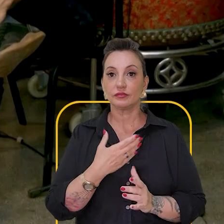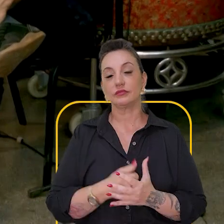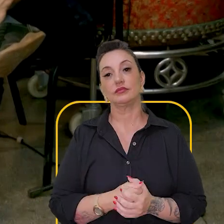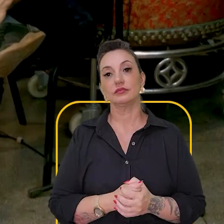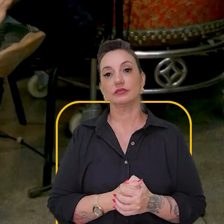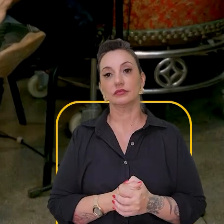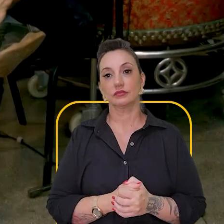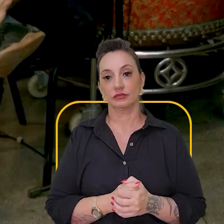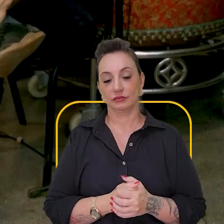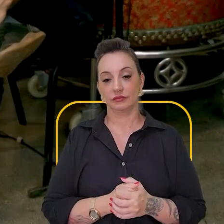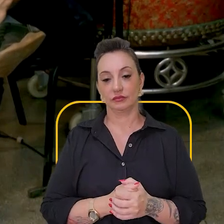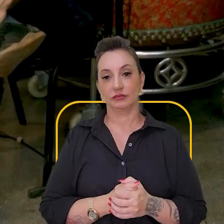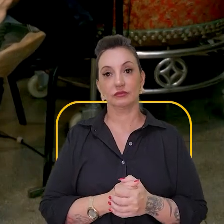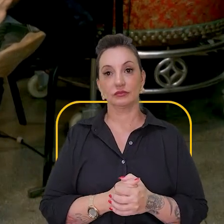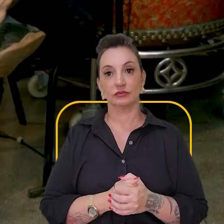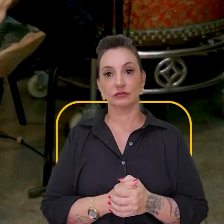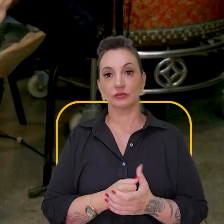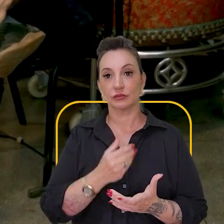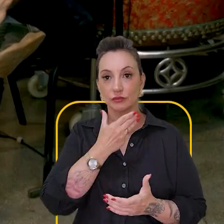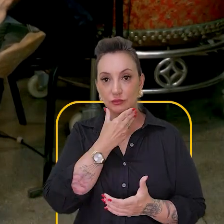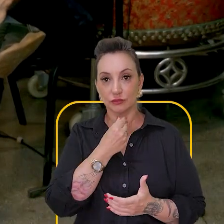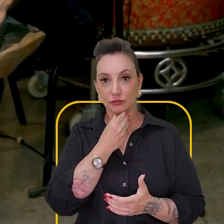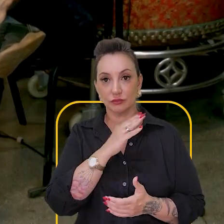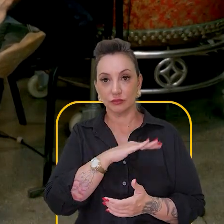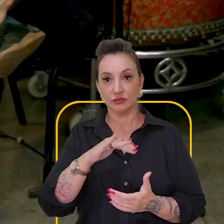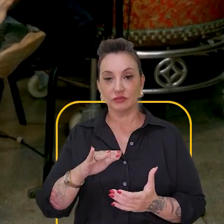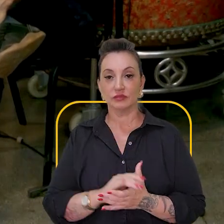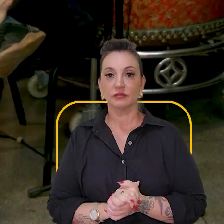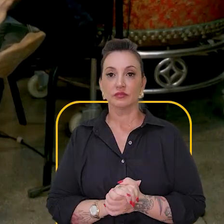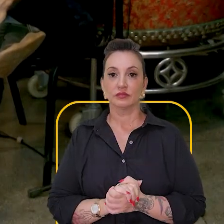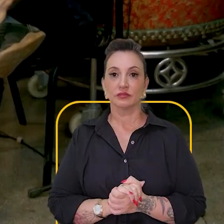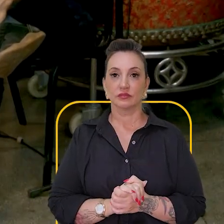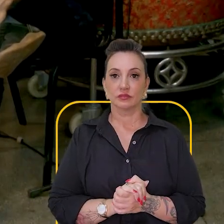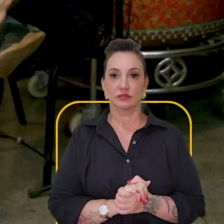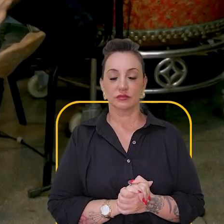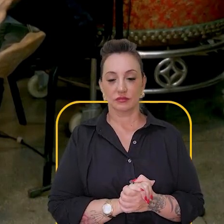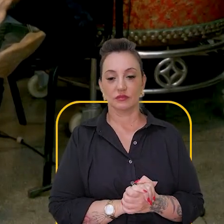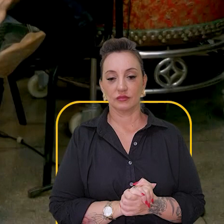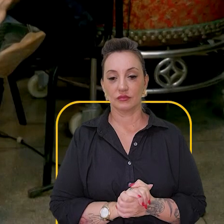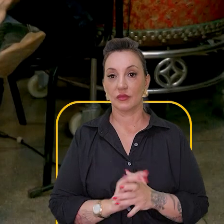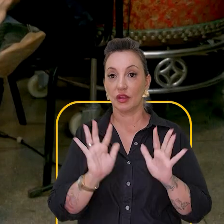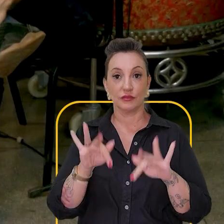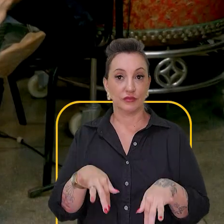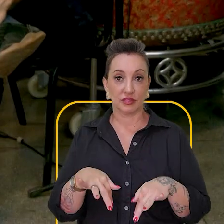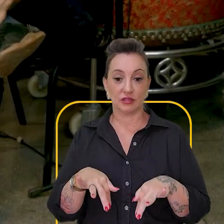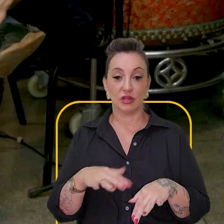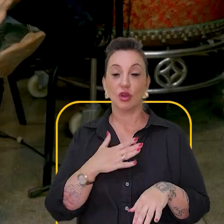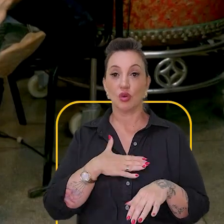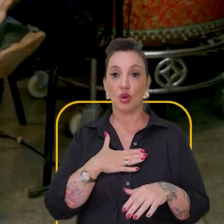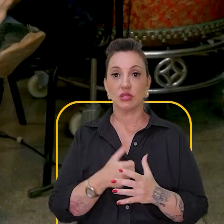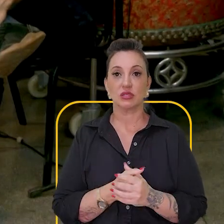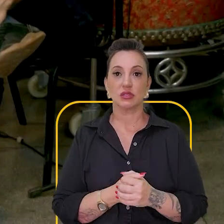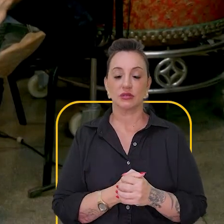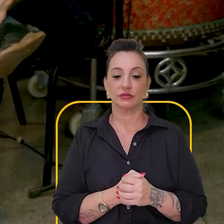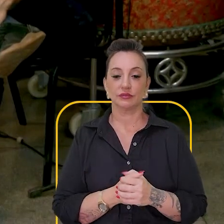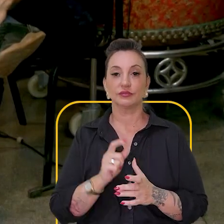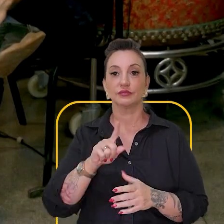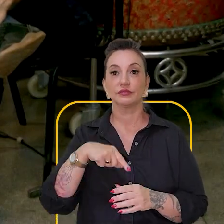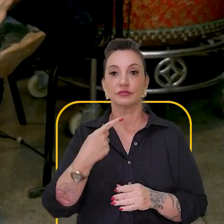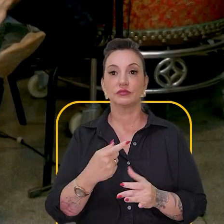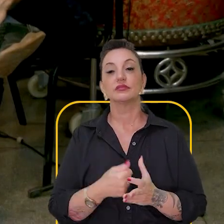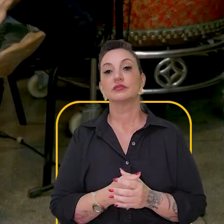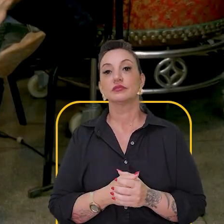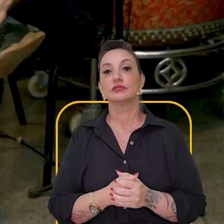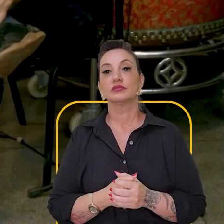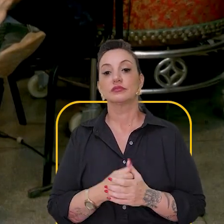pessoa né e os meninos eh no final das contas eles gostam depois